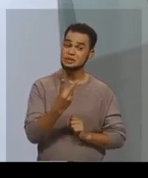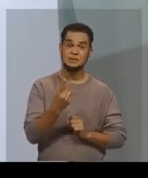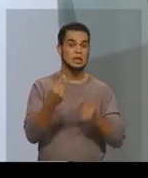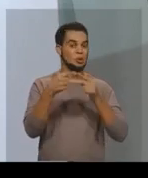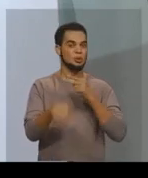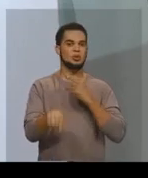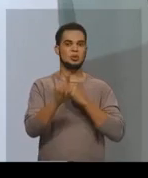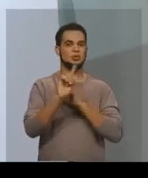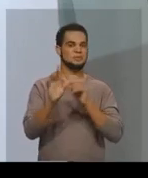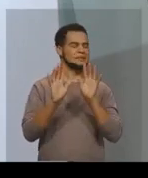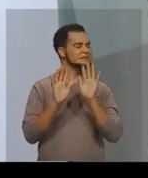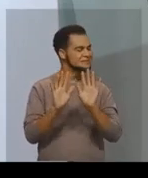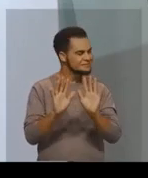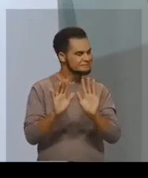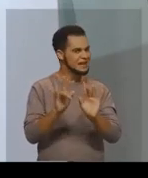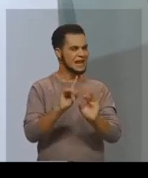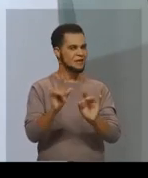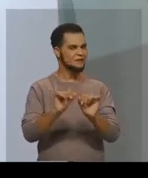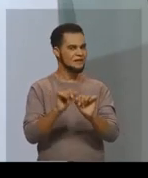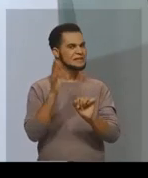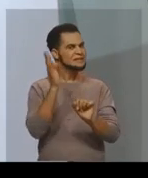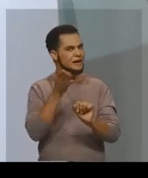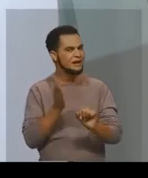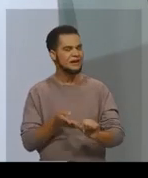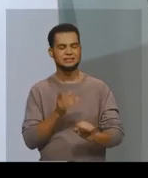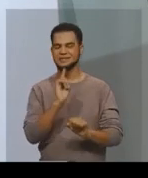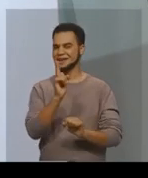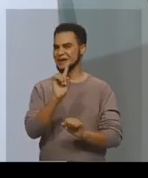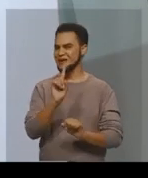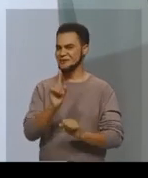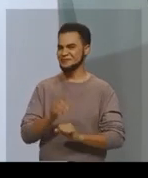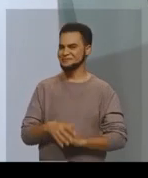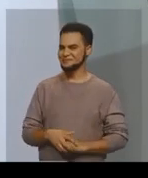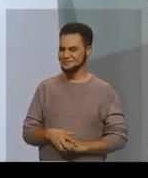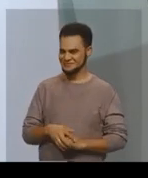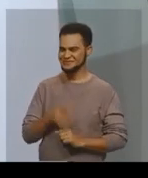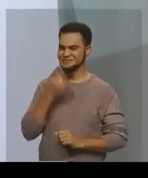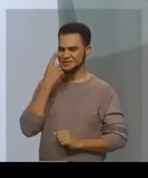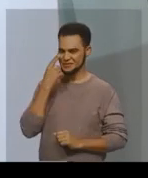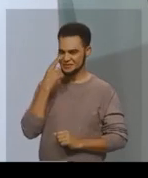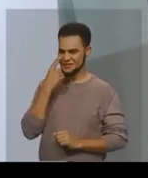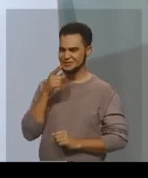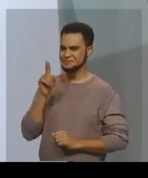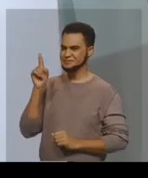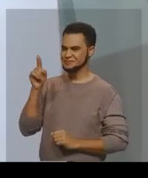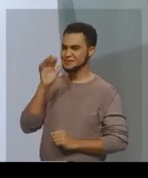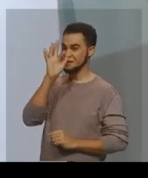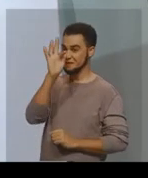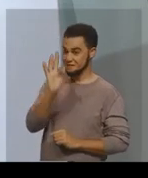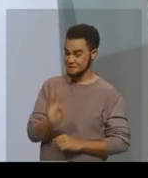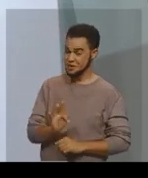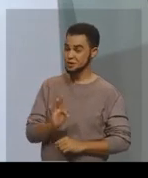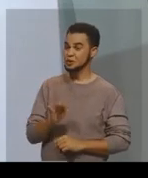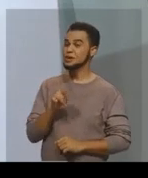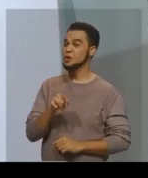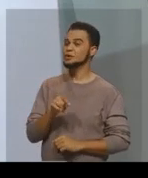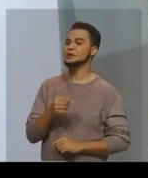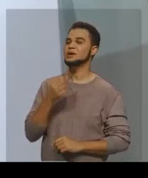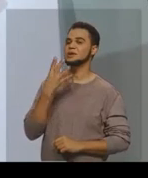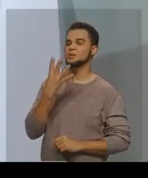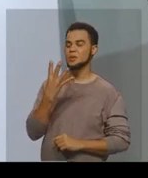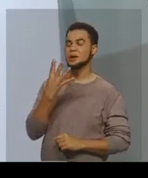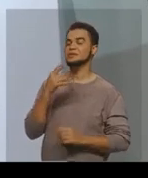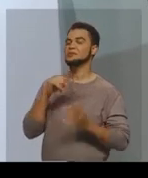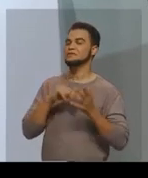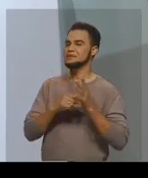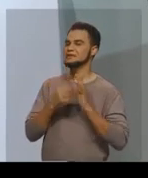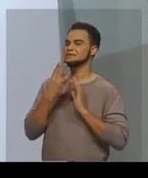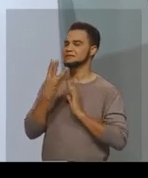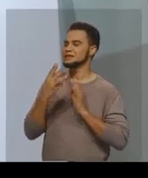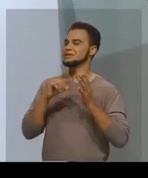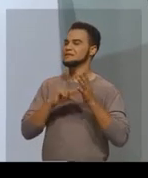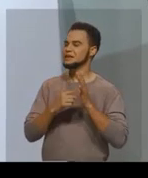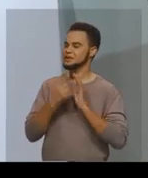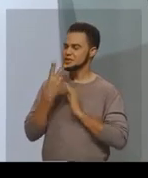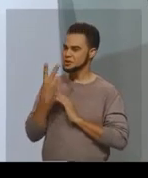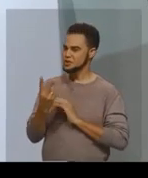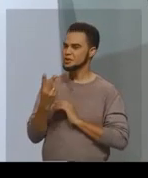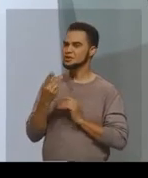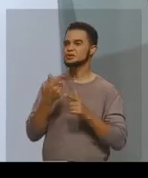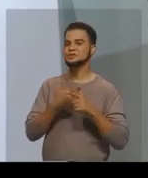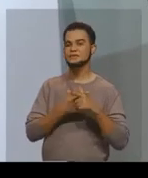tá? Olha só, fatorial de 4 é 4 vezes 3 vezes 2, dividido por